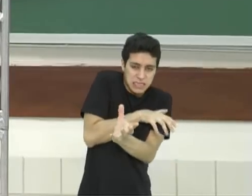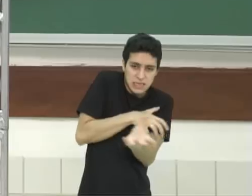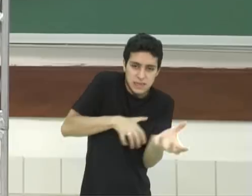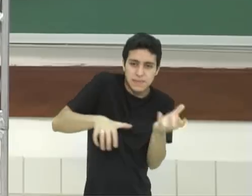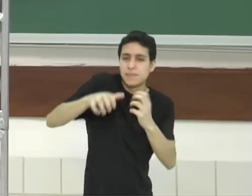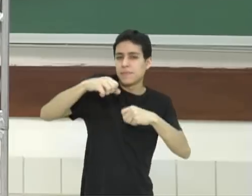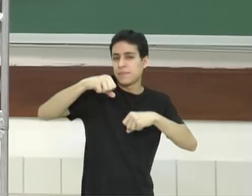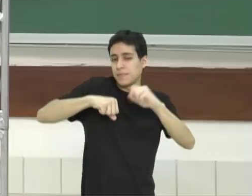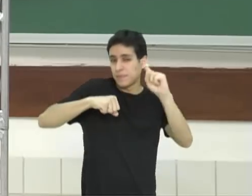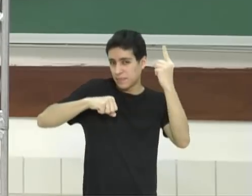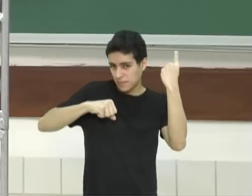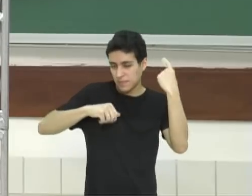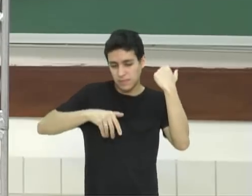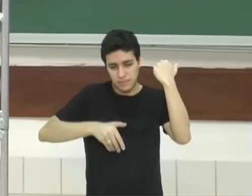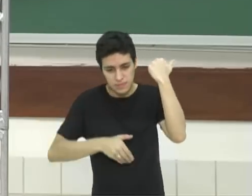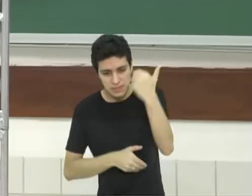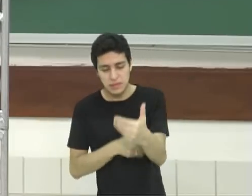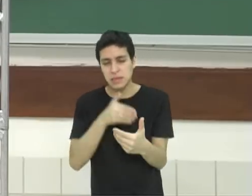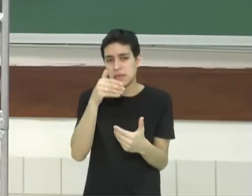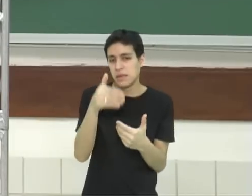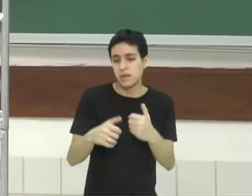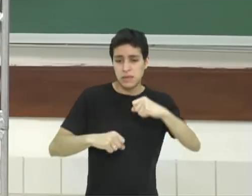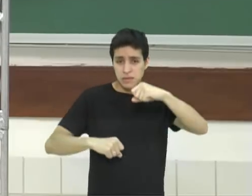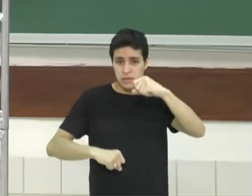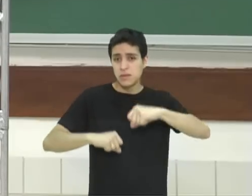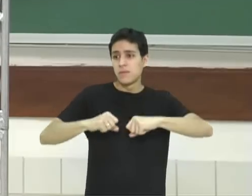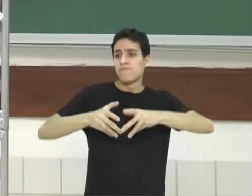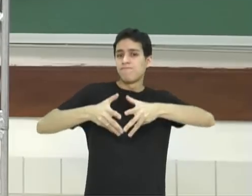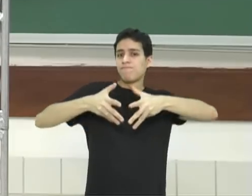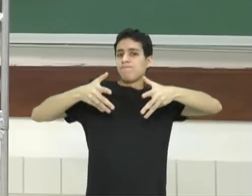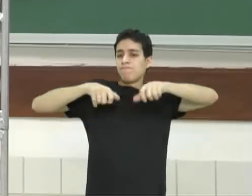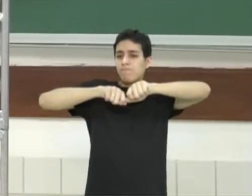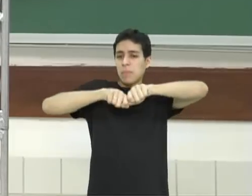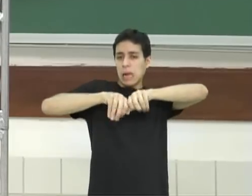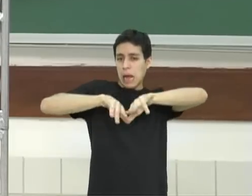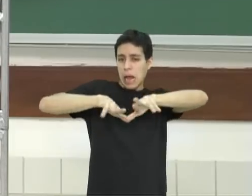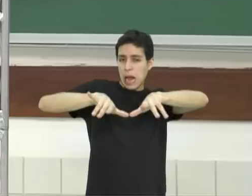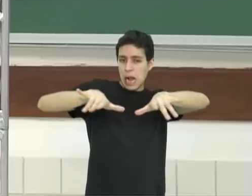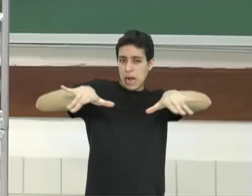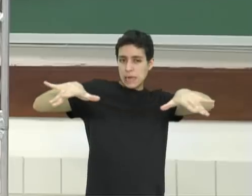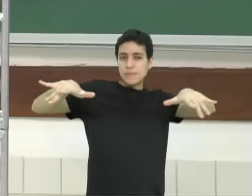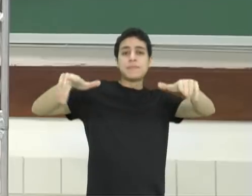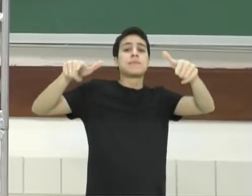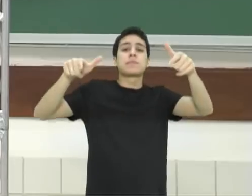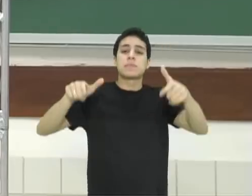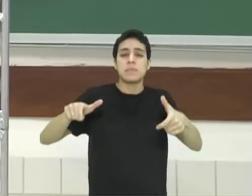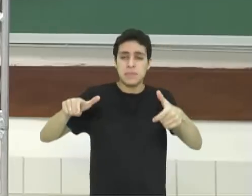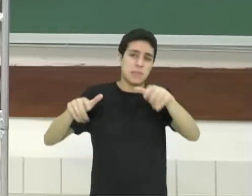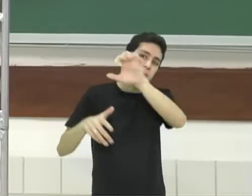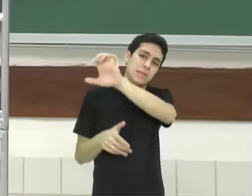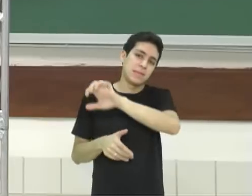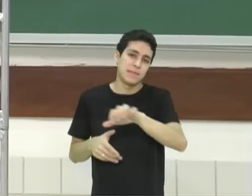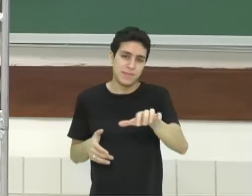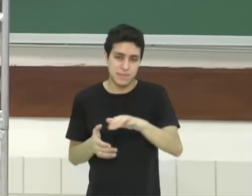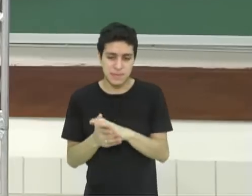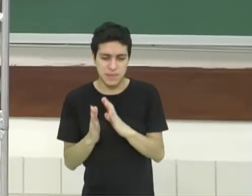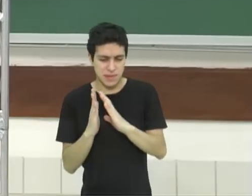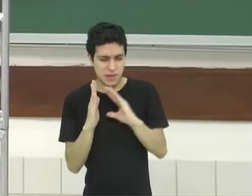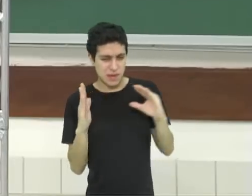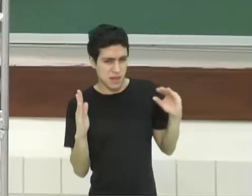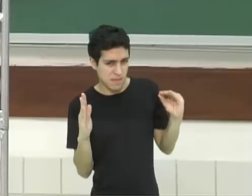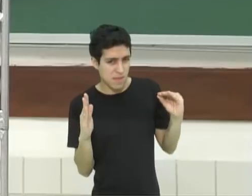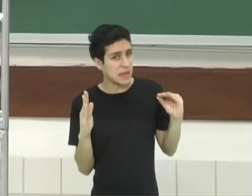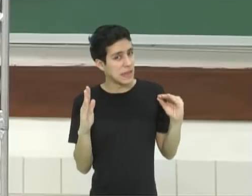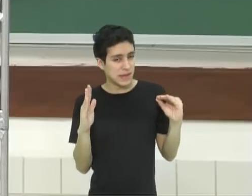da primeira. Depois a indústria foi se difundindo, se espalhando pela Europa, e esse modelo industrial que